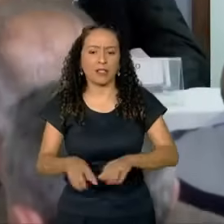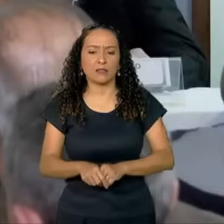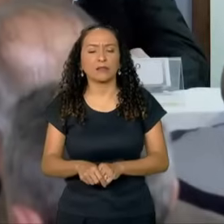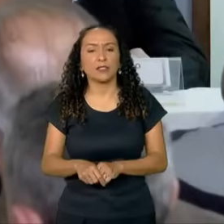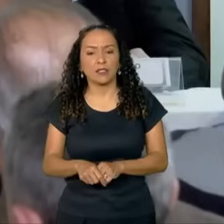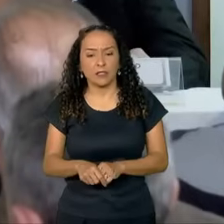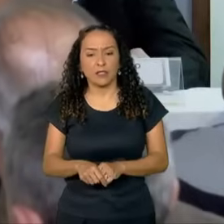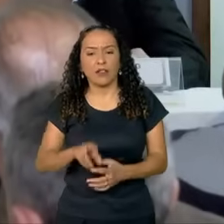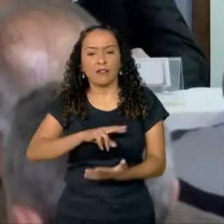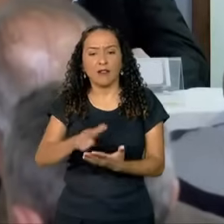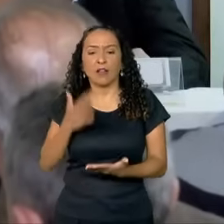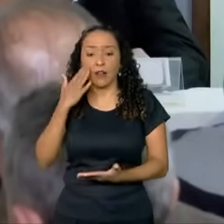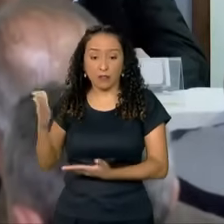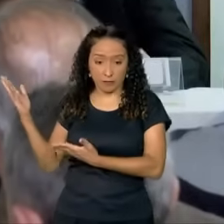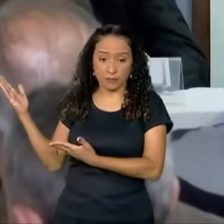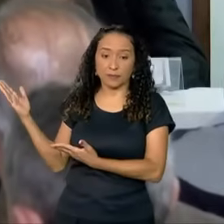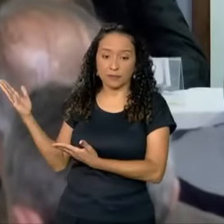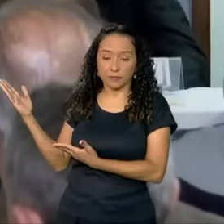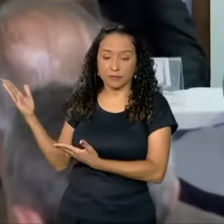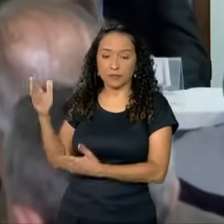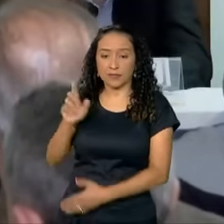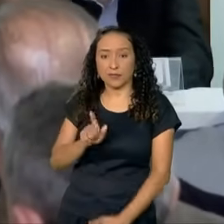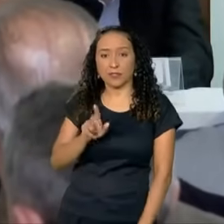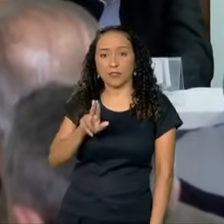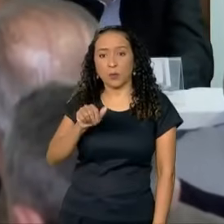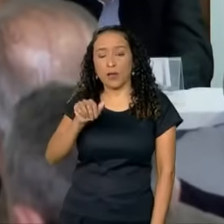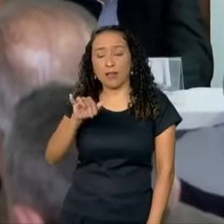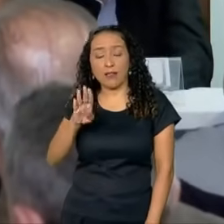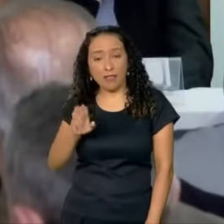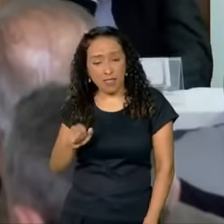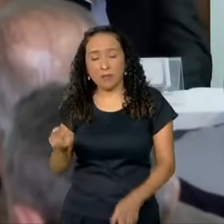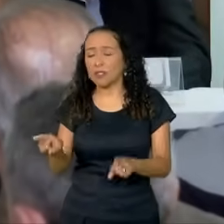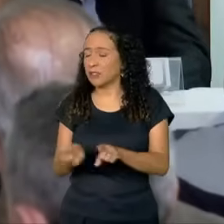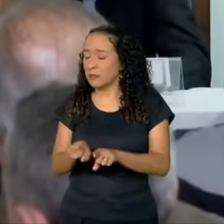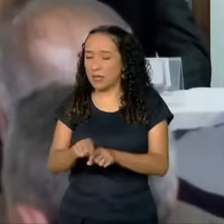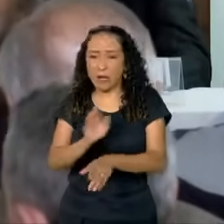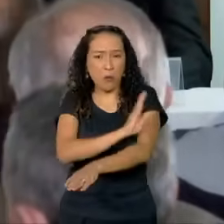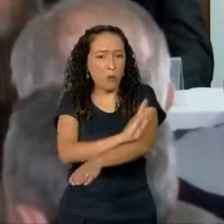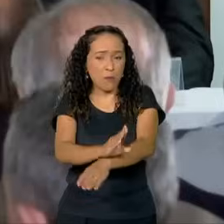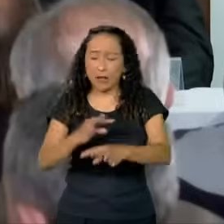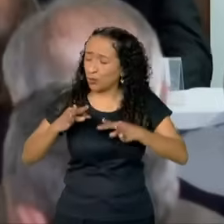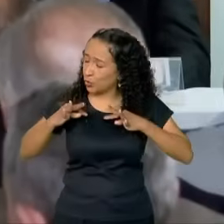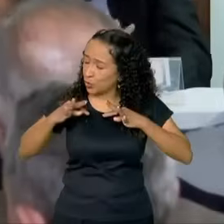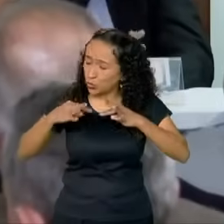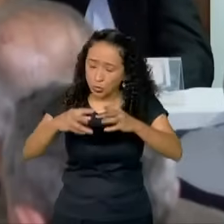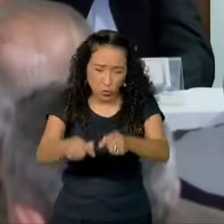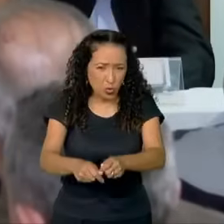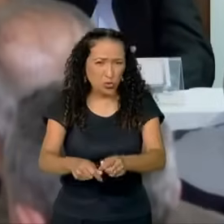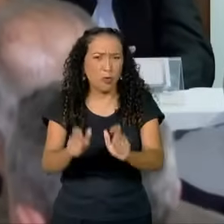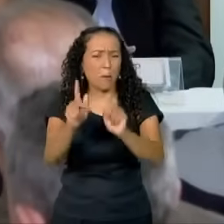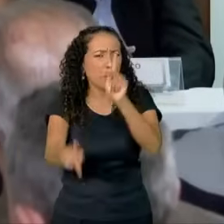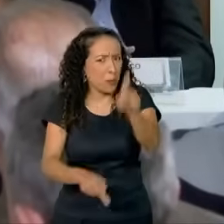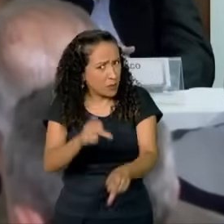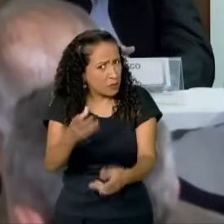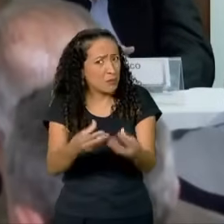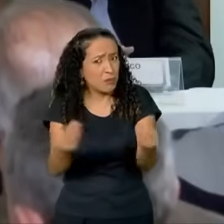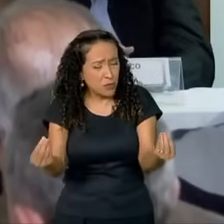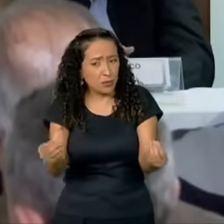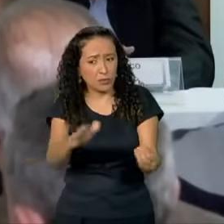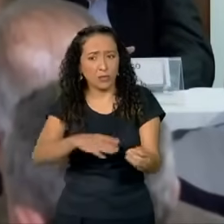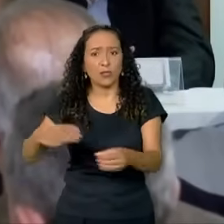a estrada interrompida, Guaíba também debaixo d'água, né? Então aqui um bairro inteiro também altamente populoso do município de